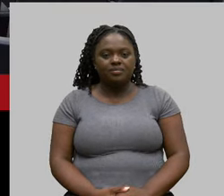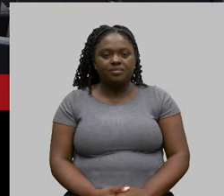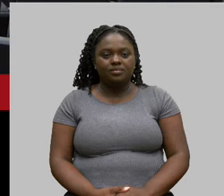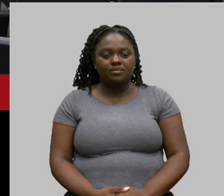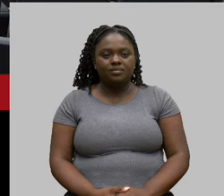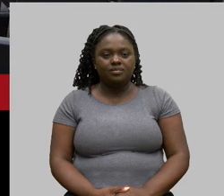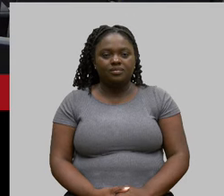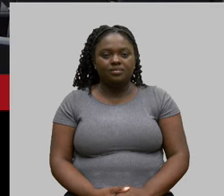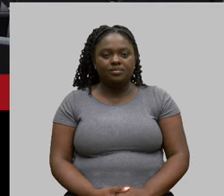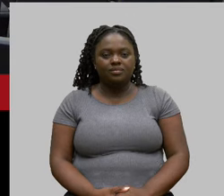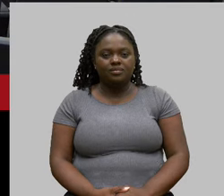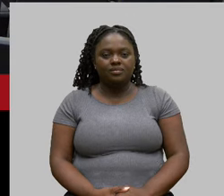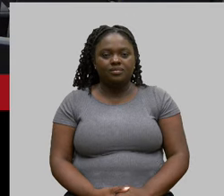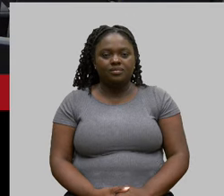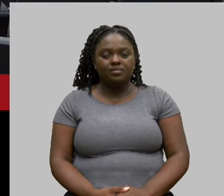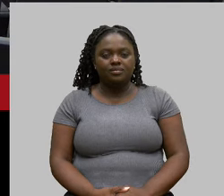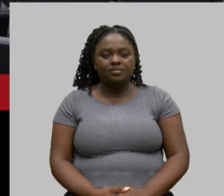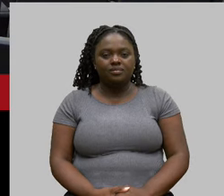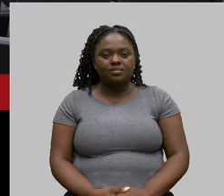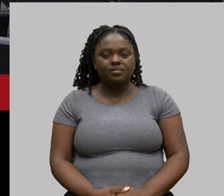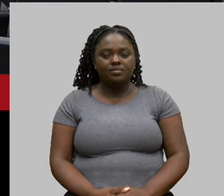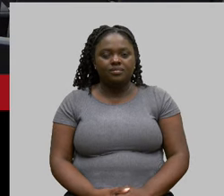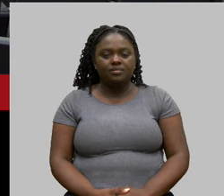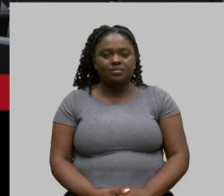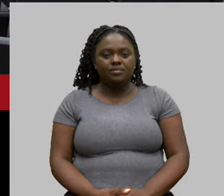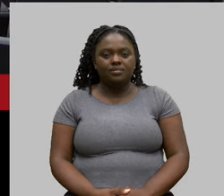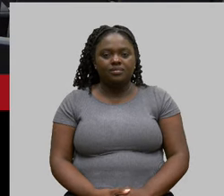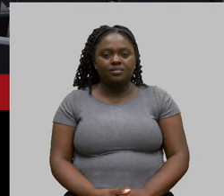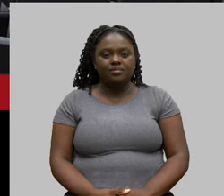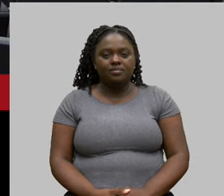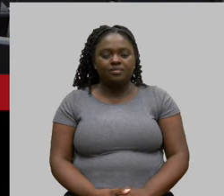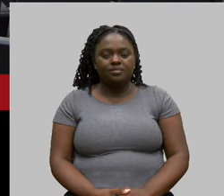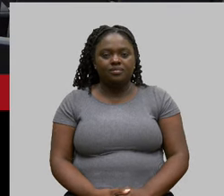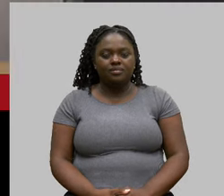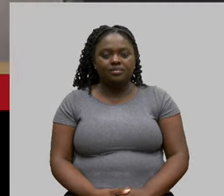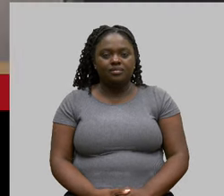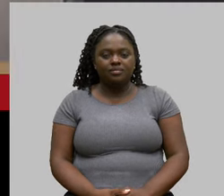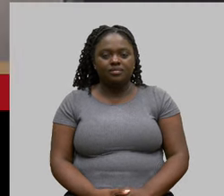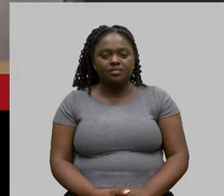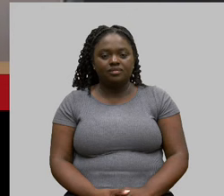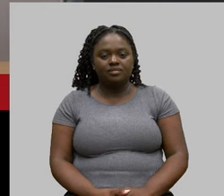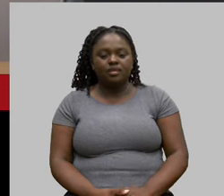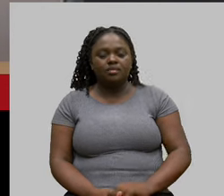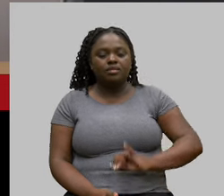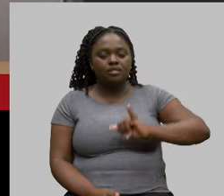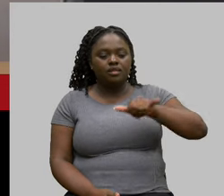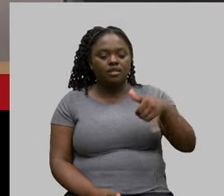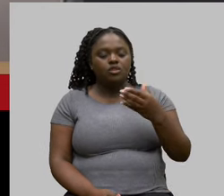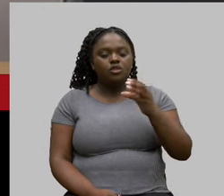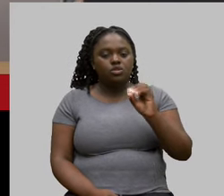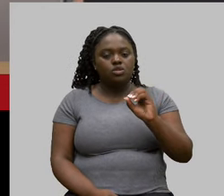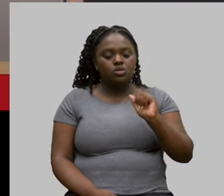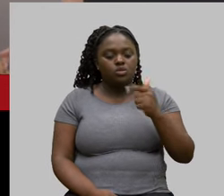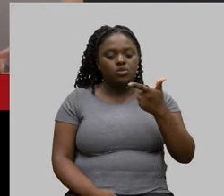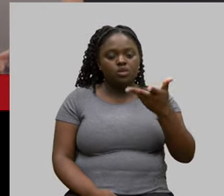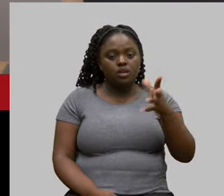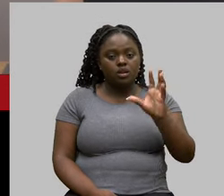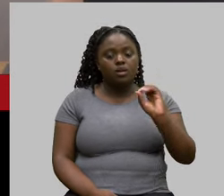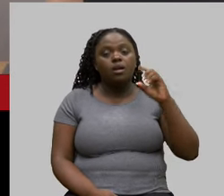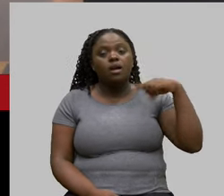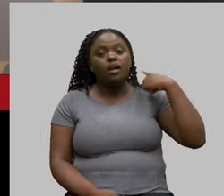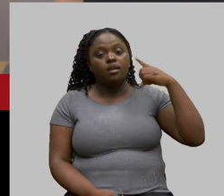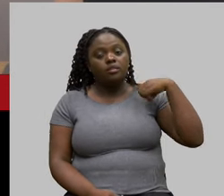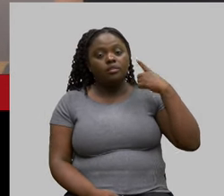é mesa é grande João Carlos Figueiredo advogado e